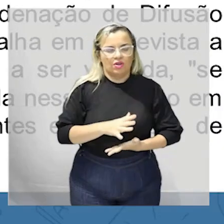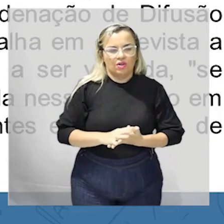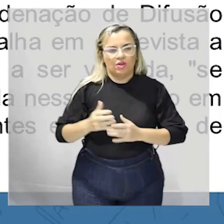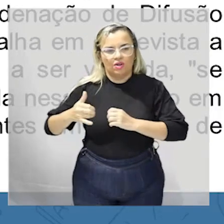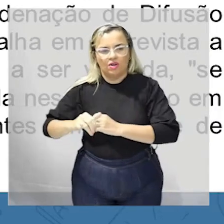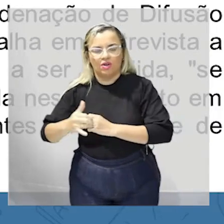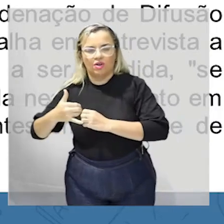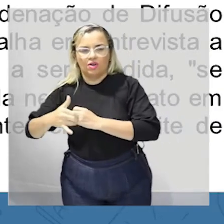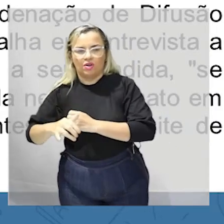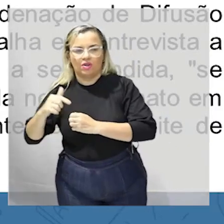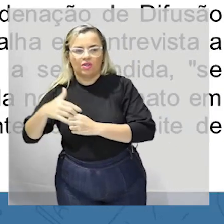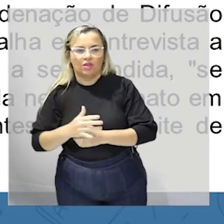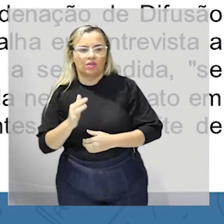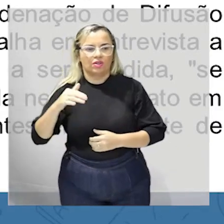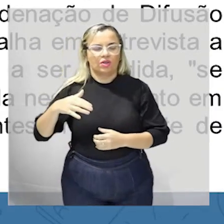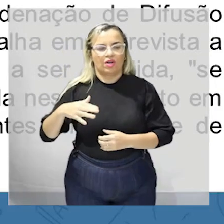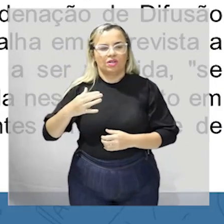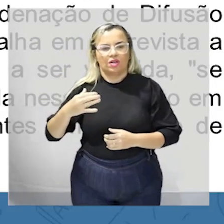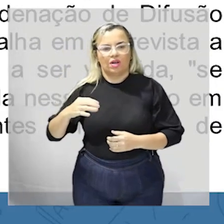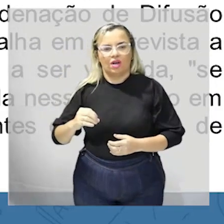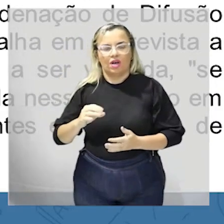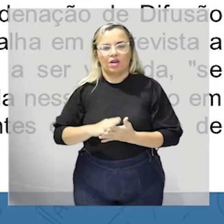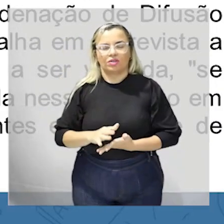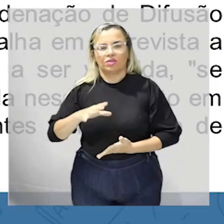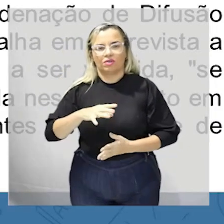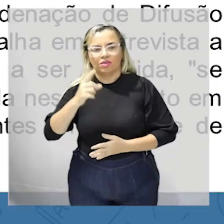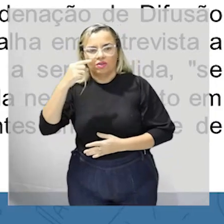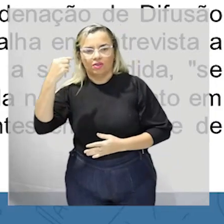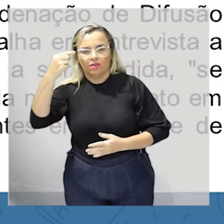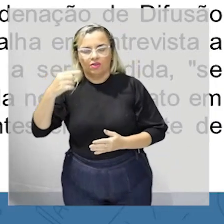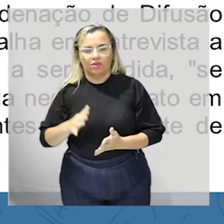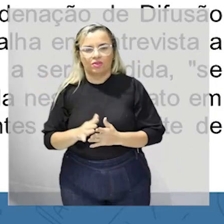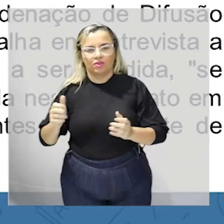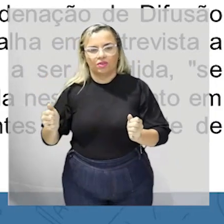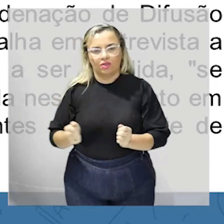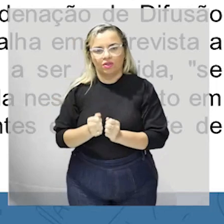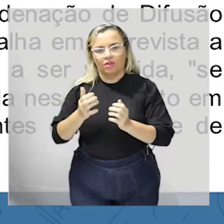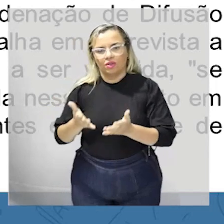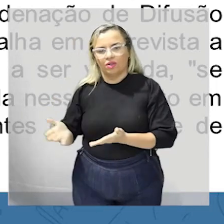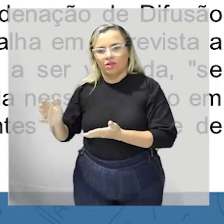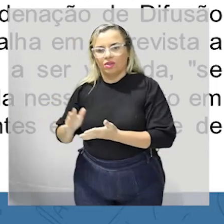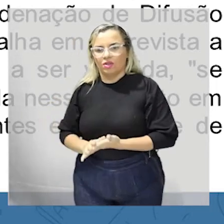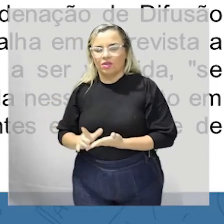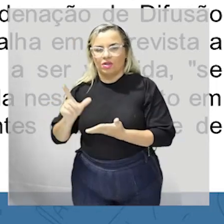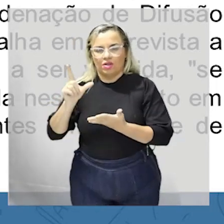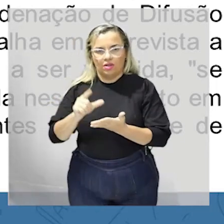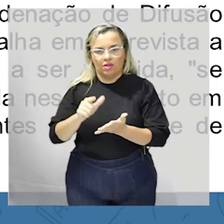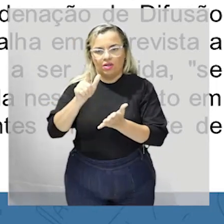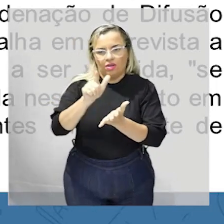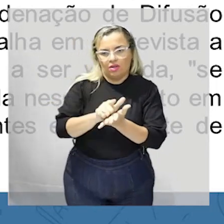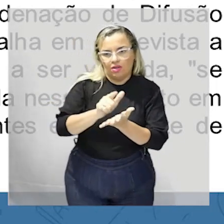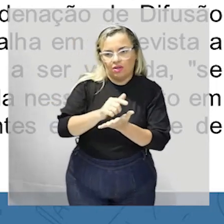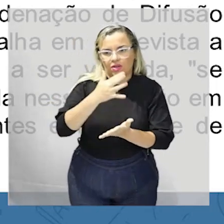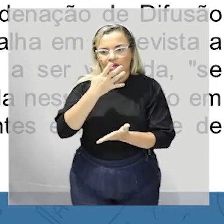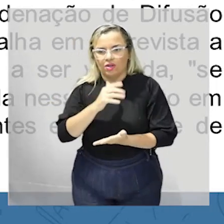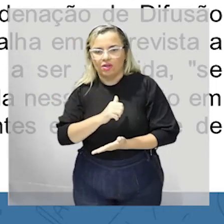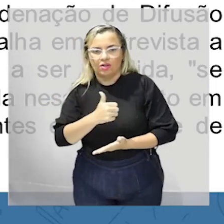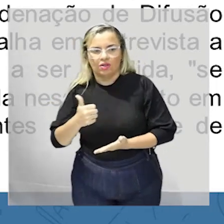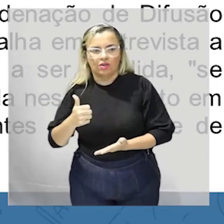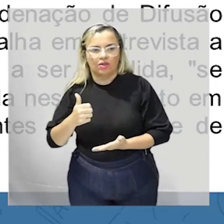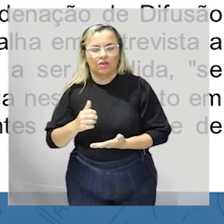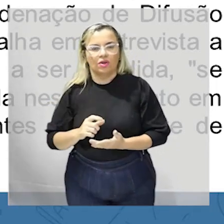e ensaios da Iberoamérica. Esses pequenos folhetos coloridos de 11 por 20 centímetros, com uma média de 45